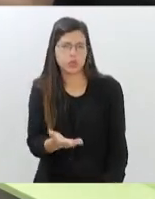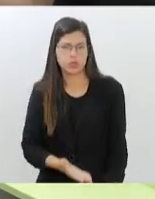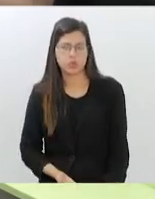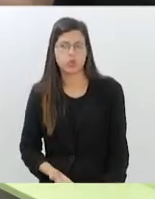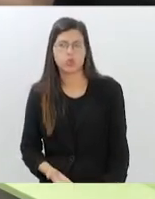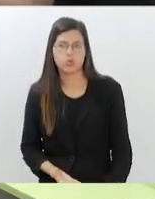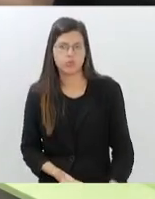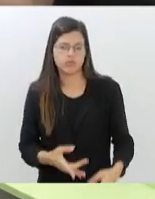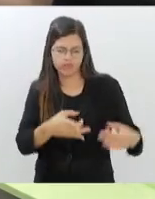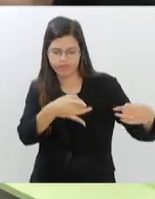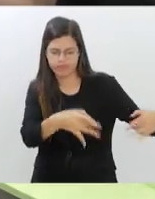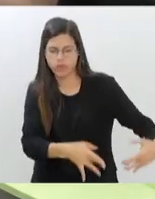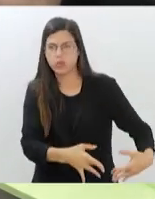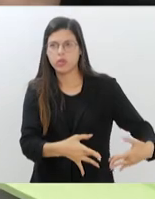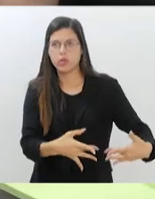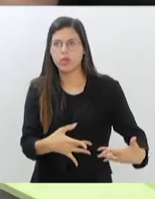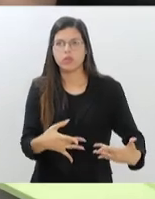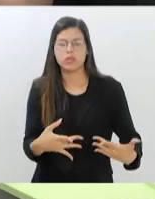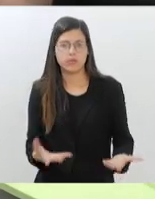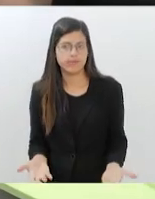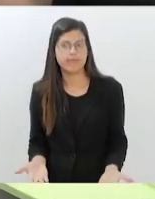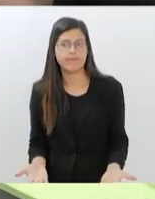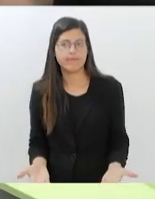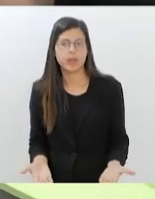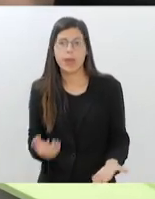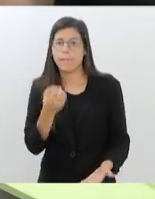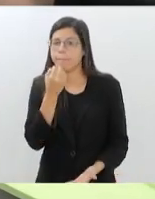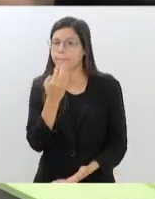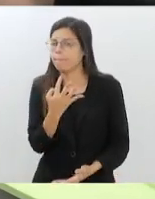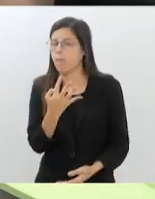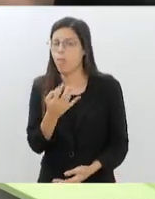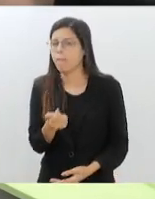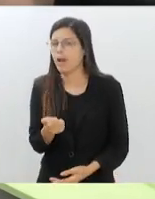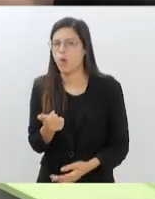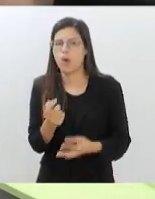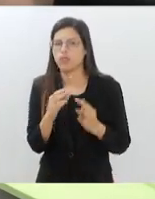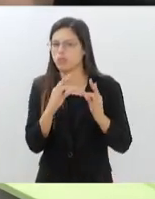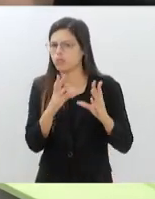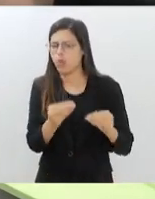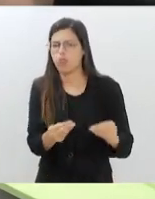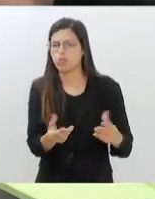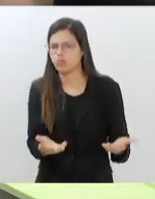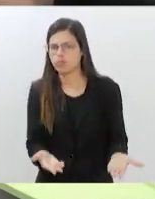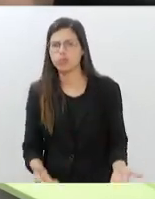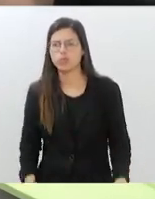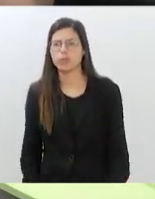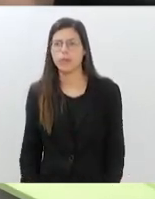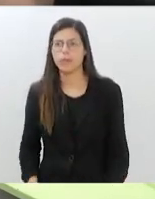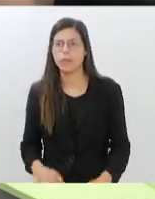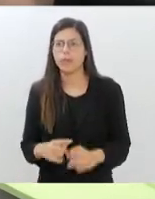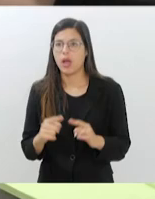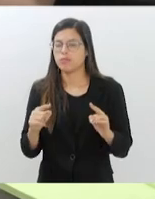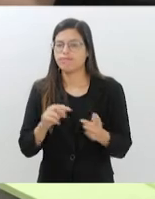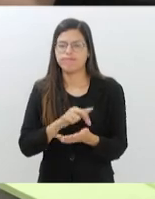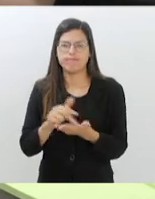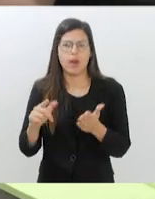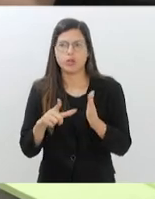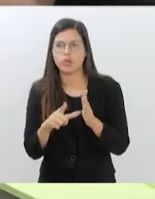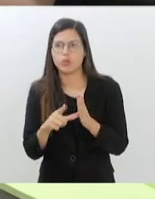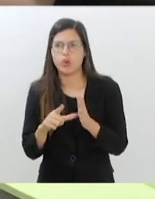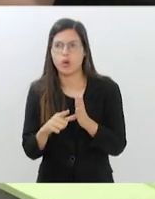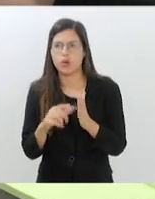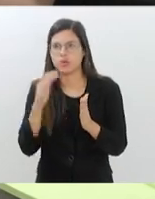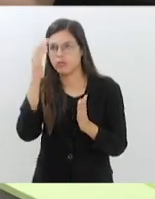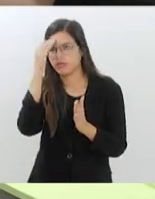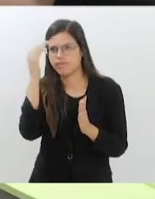ainda diminui a vida útil do Aterro então é boa para quase todo mundo mas as que não Então na